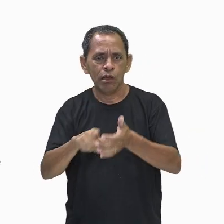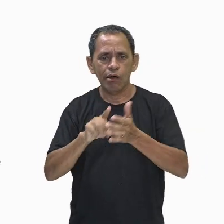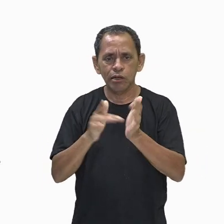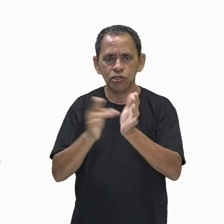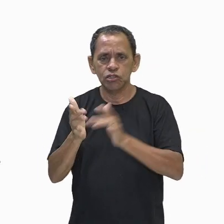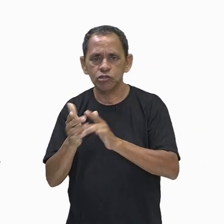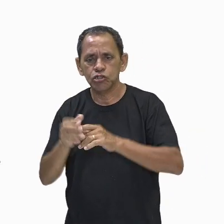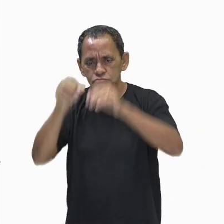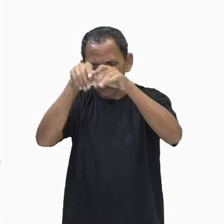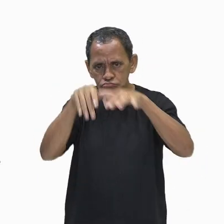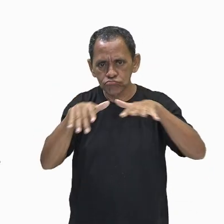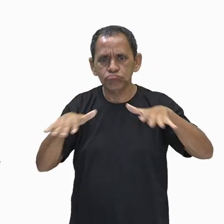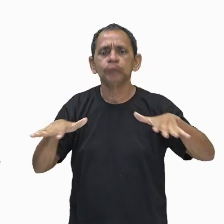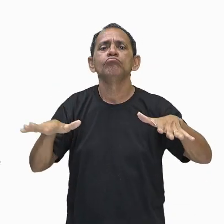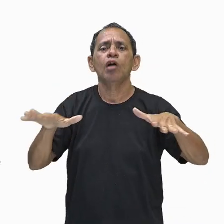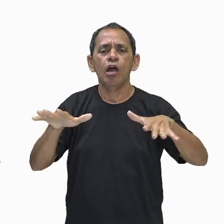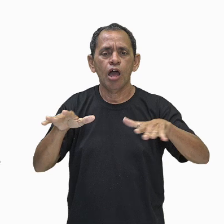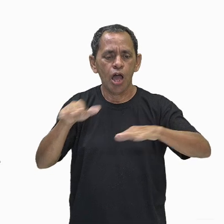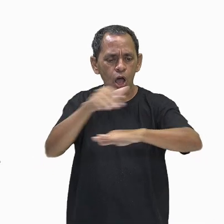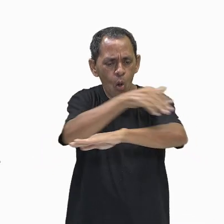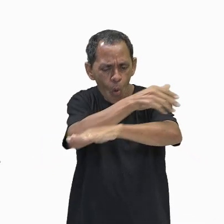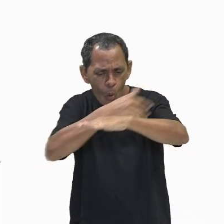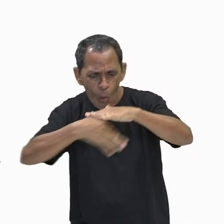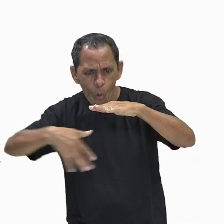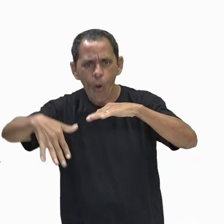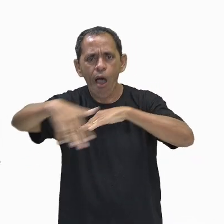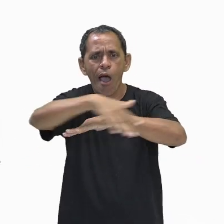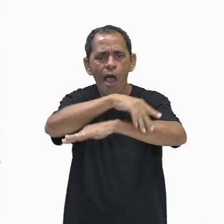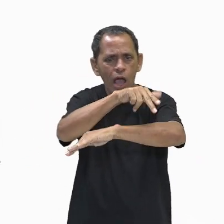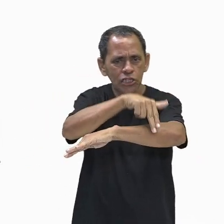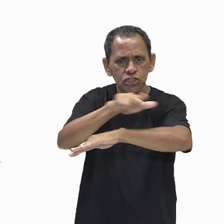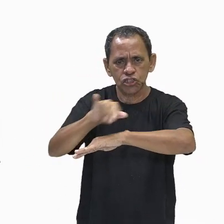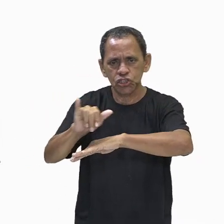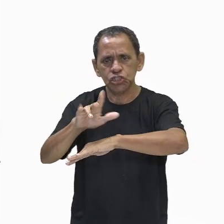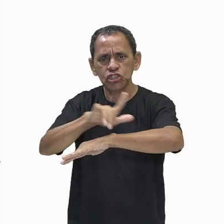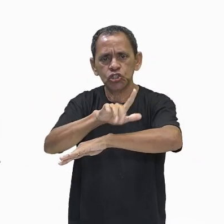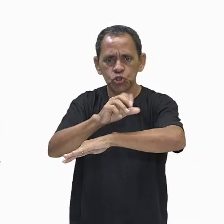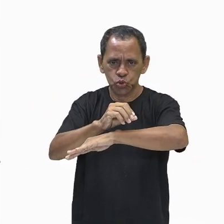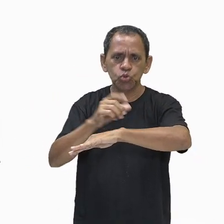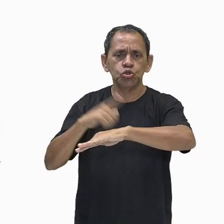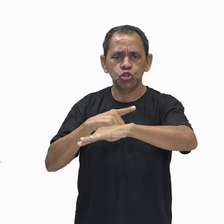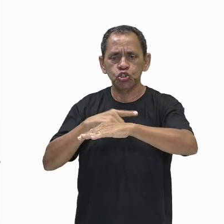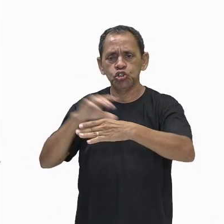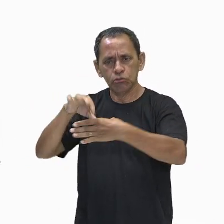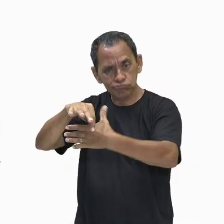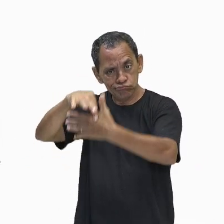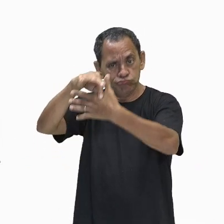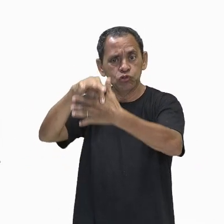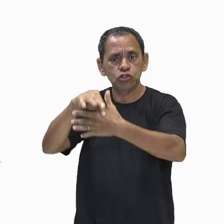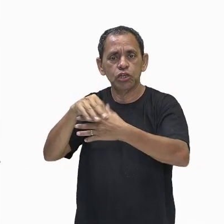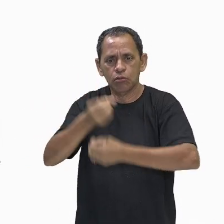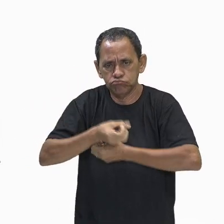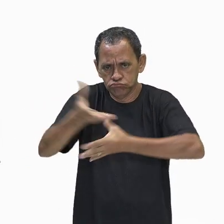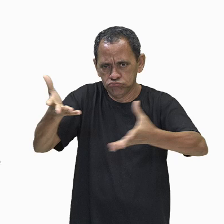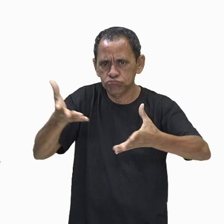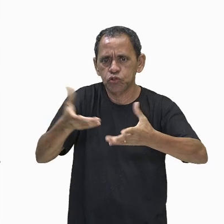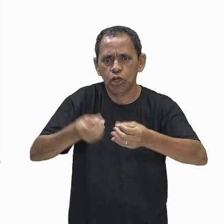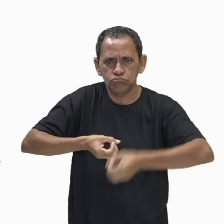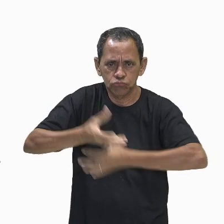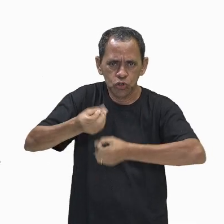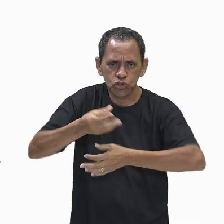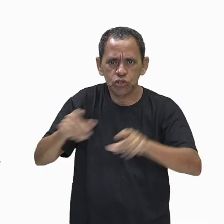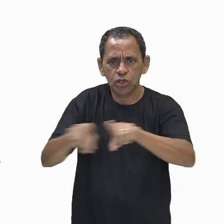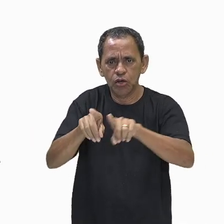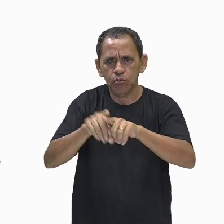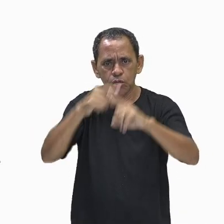rio Nilo. Cada aldeia tinha seu chefe que organizava os trabalhos e distribuía o que era produzido. Como resultado de longas disputas